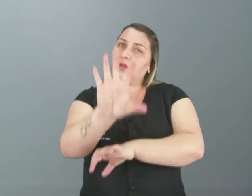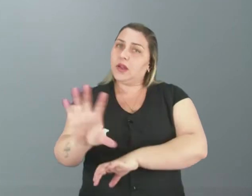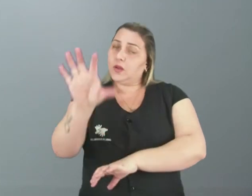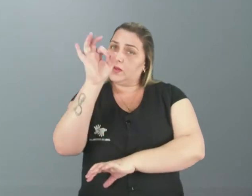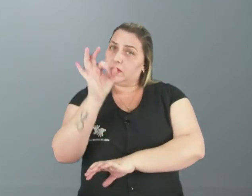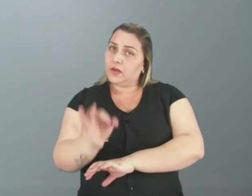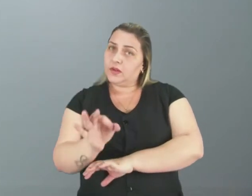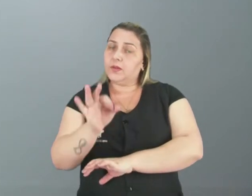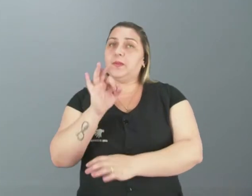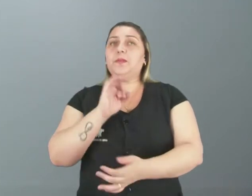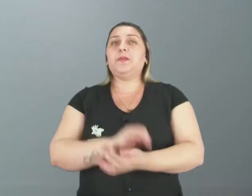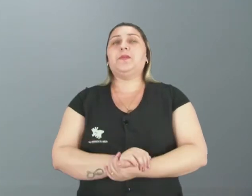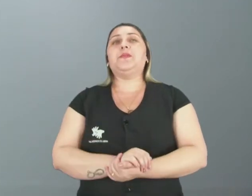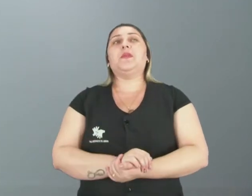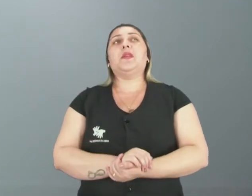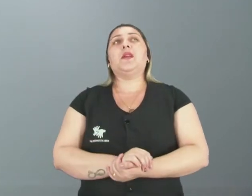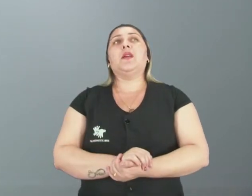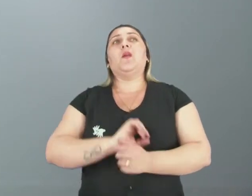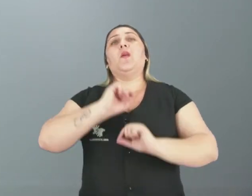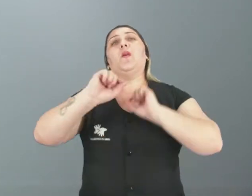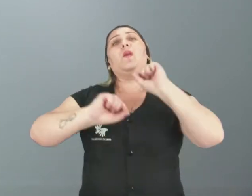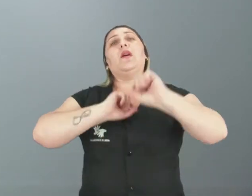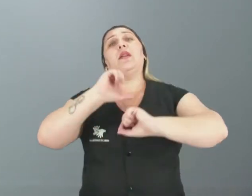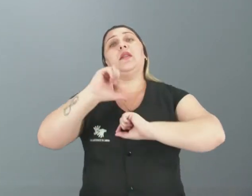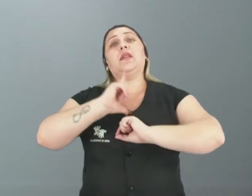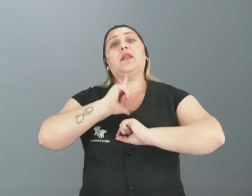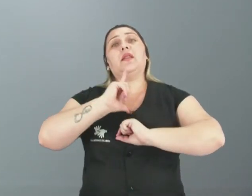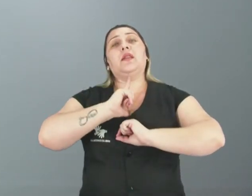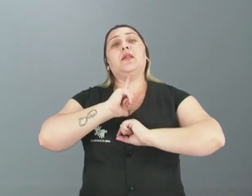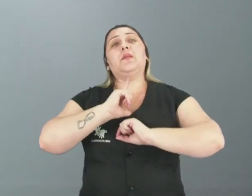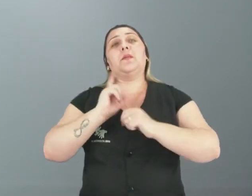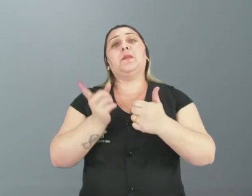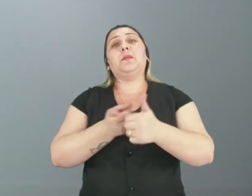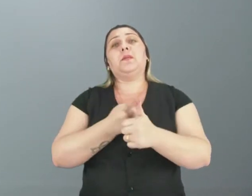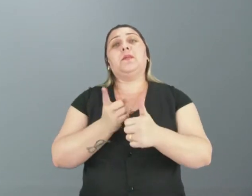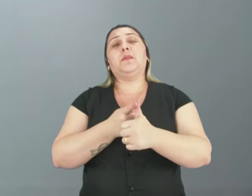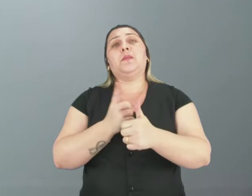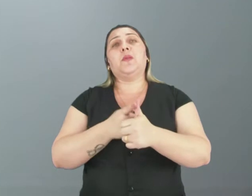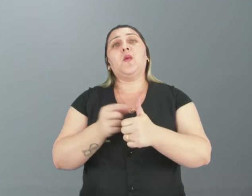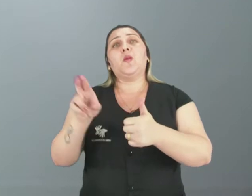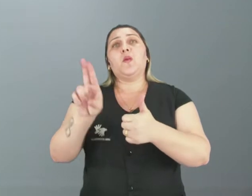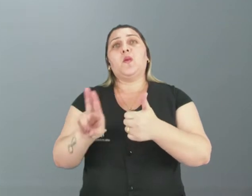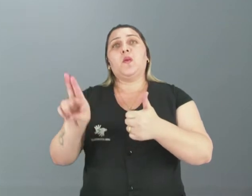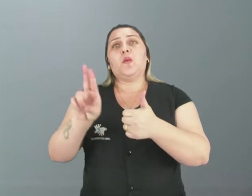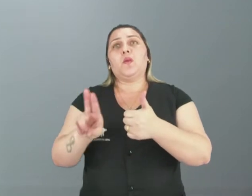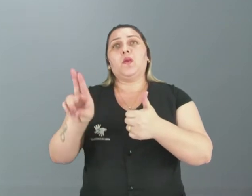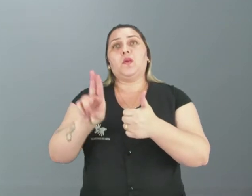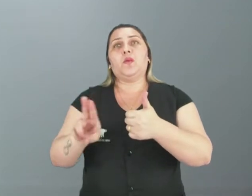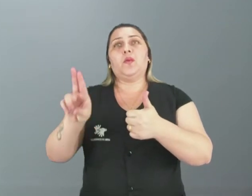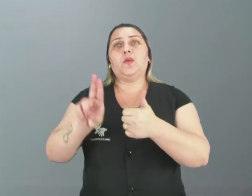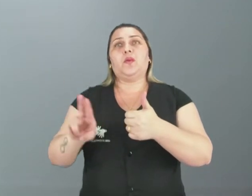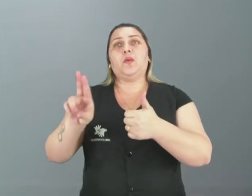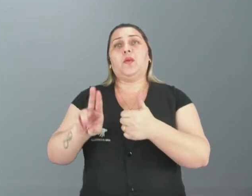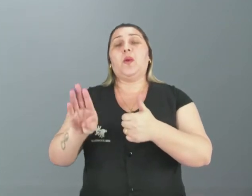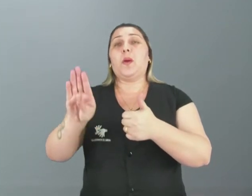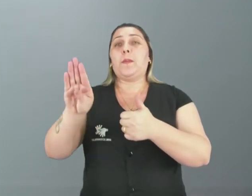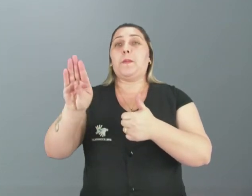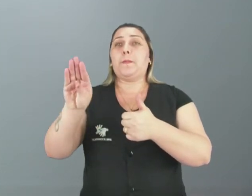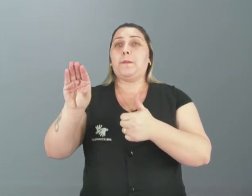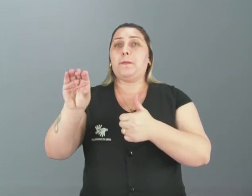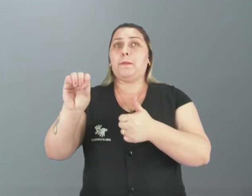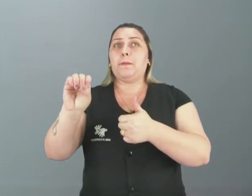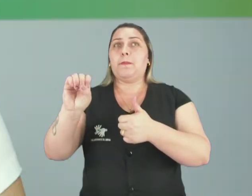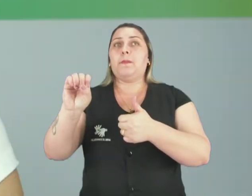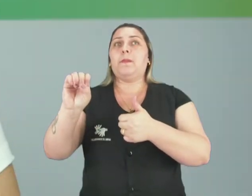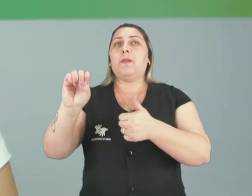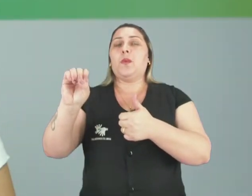certo? O que temos aí nessa variante rioplatense? Primeiro, o uso del voceo. O que seria esse voceo? Eles, em